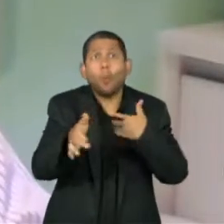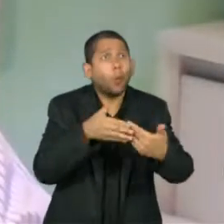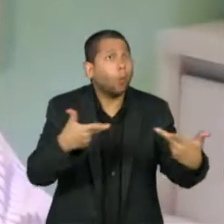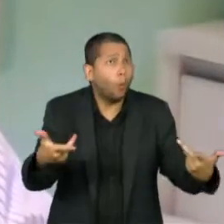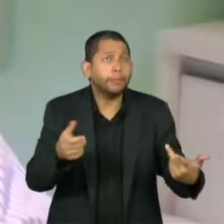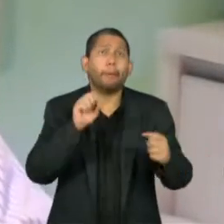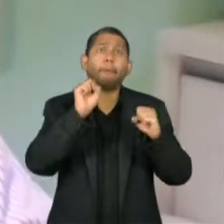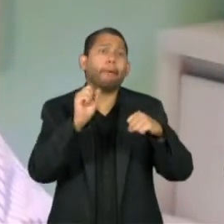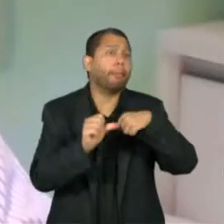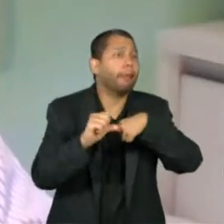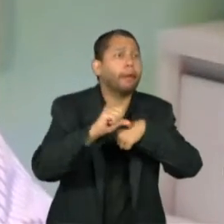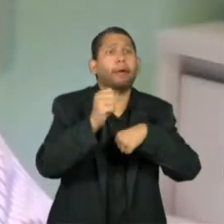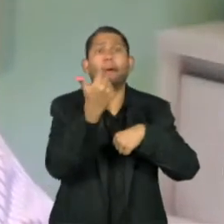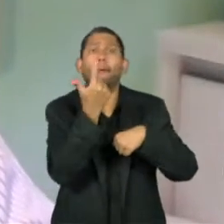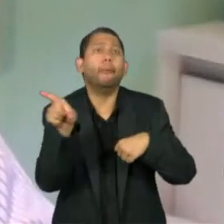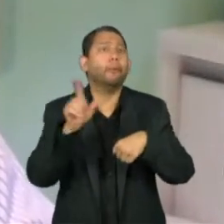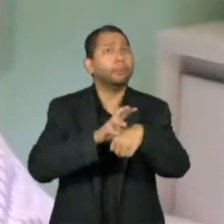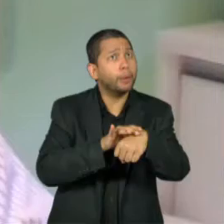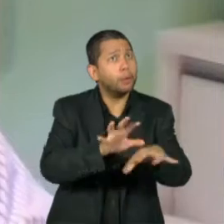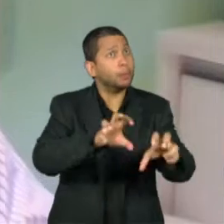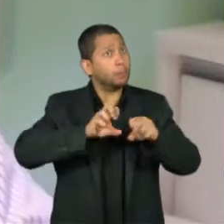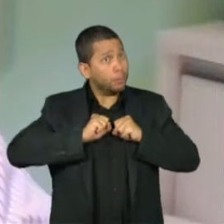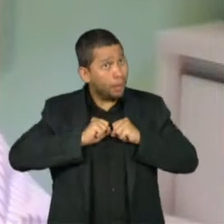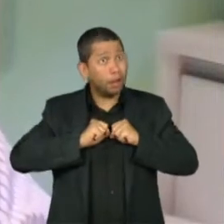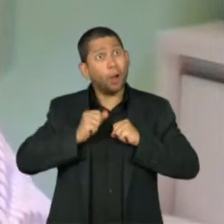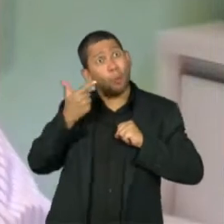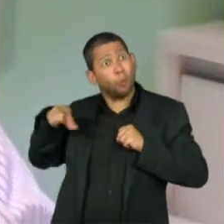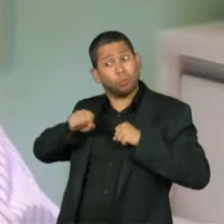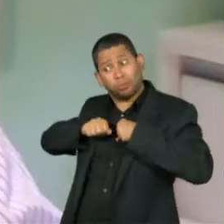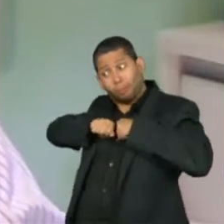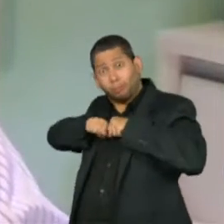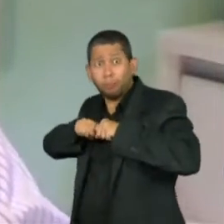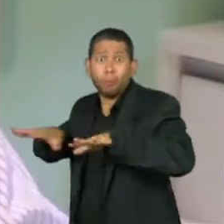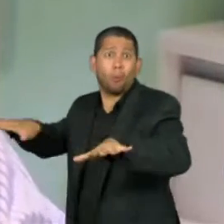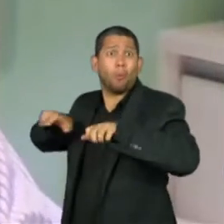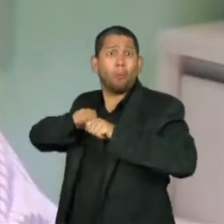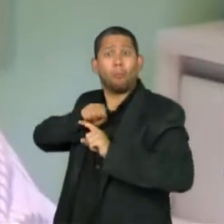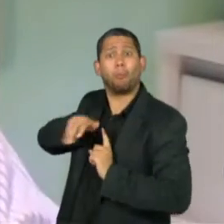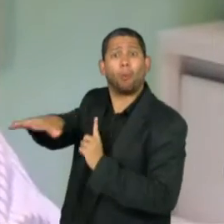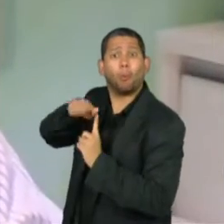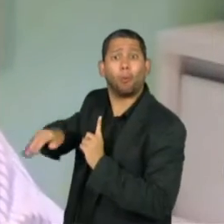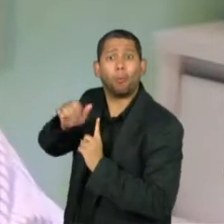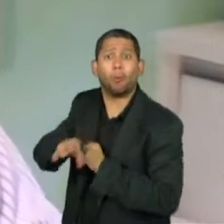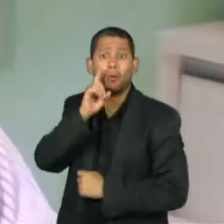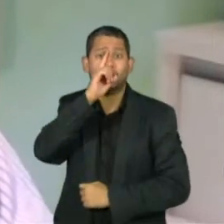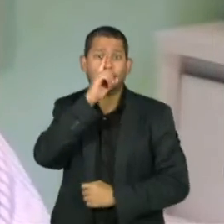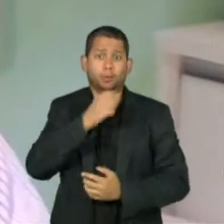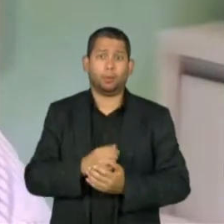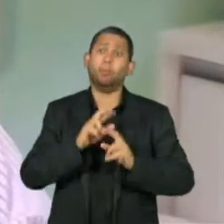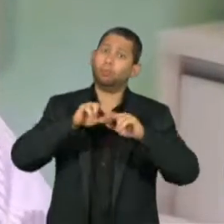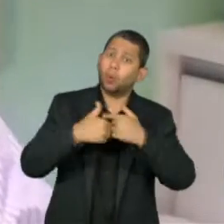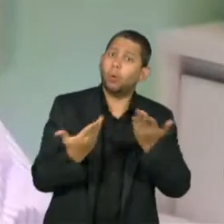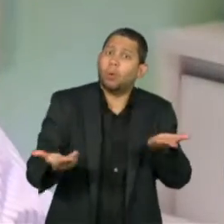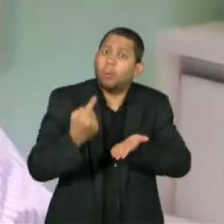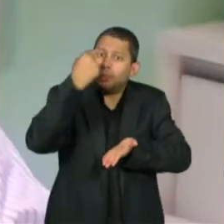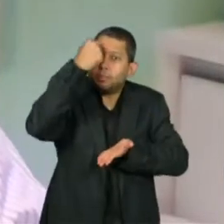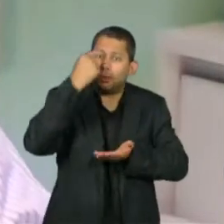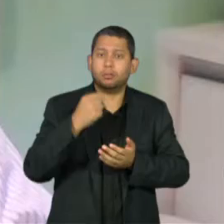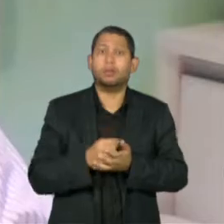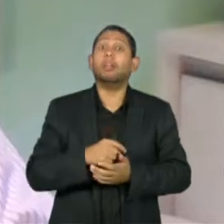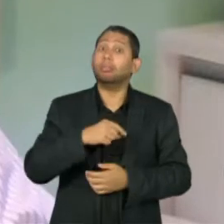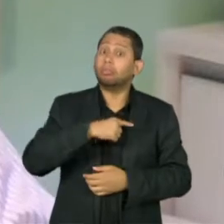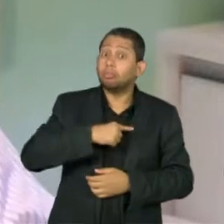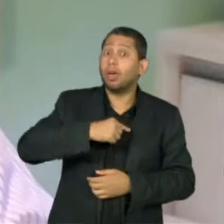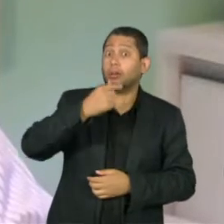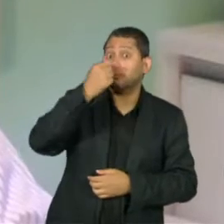de qual infecção seja, aqui não é diferente com o Covid. Então, o que se tem se preconizado nesse momento, considerando que tem uma circulação